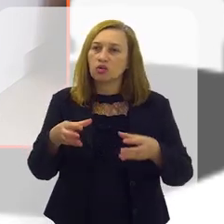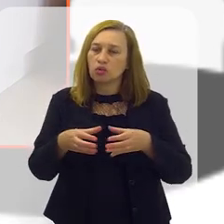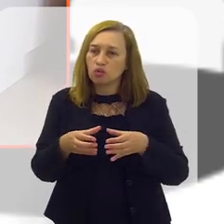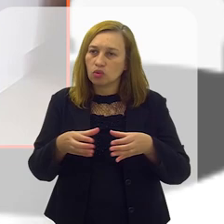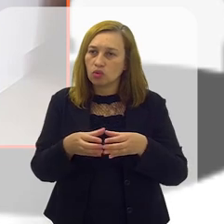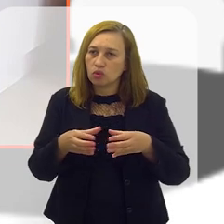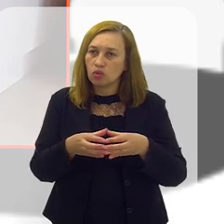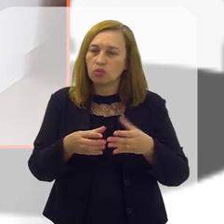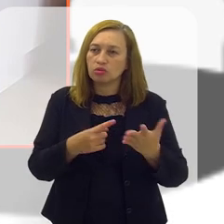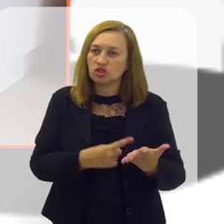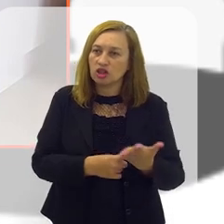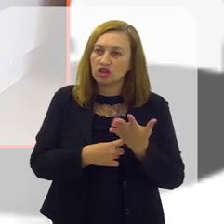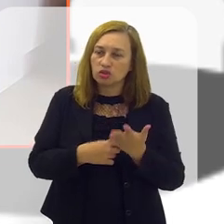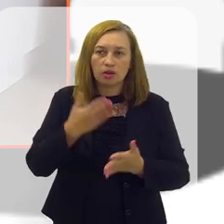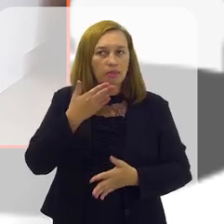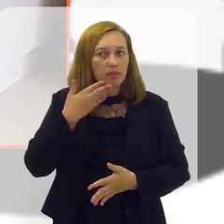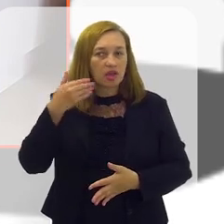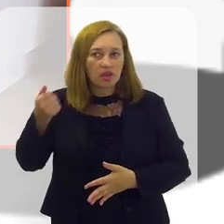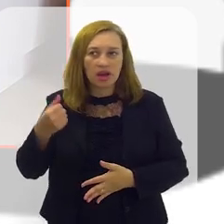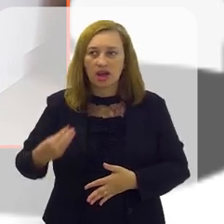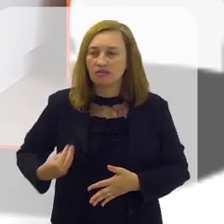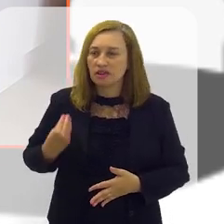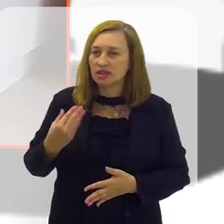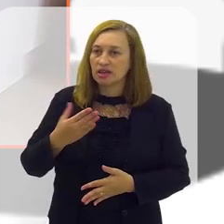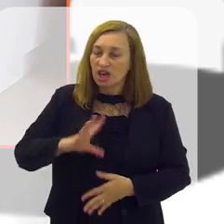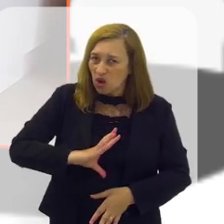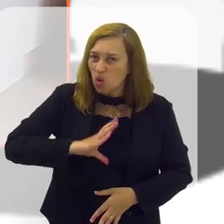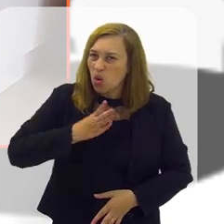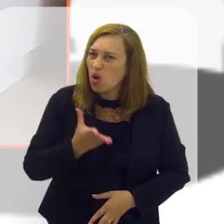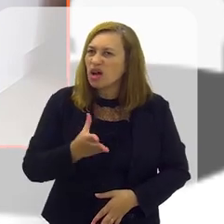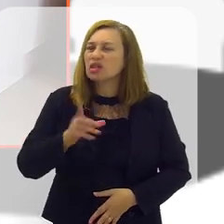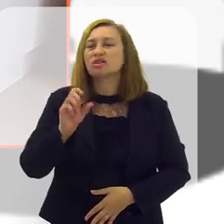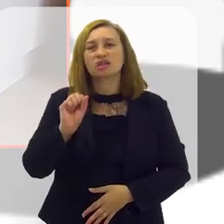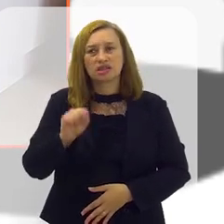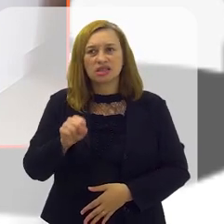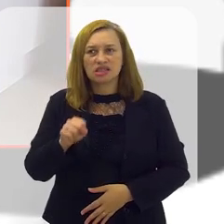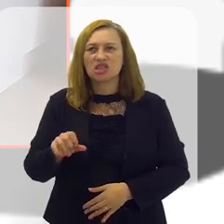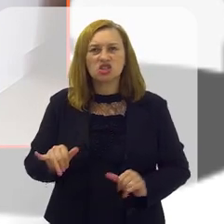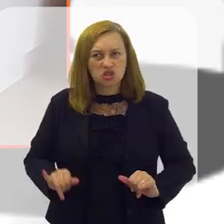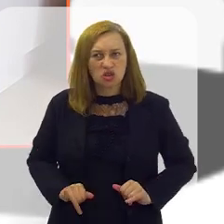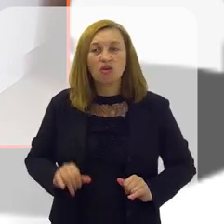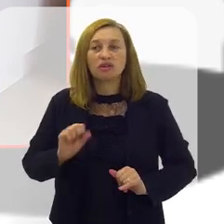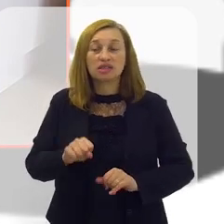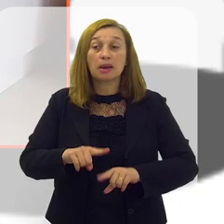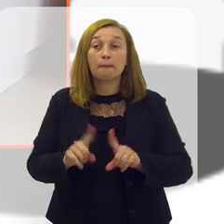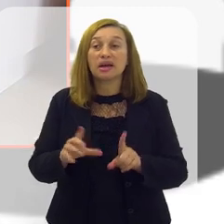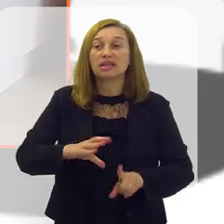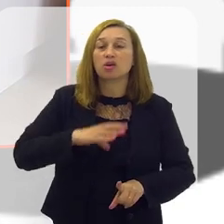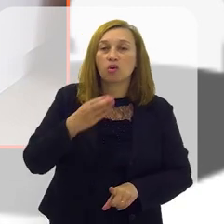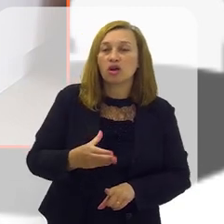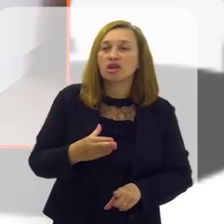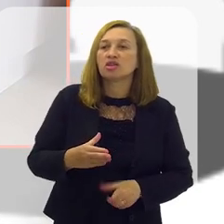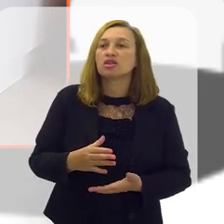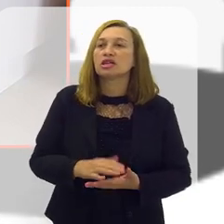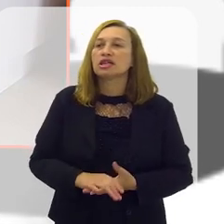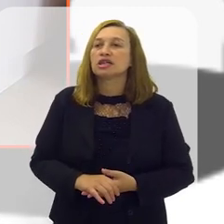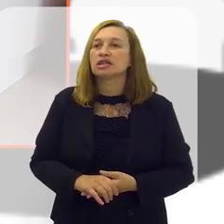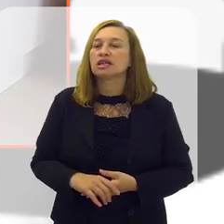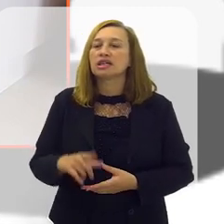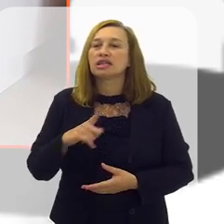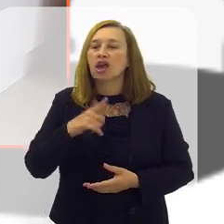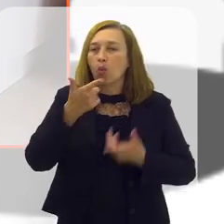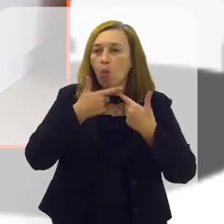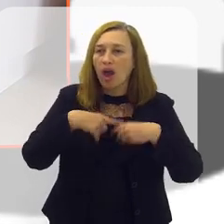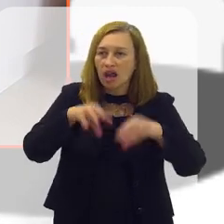que eu quero mudar minha vida para melhor. Ela é muito corajosa. Ela é sofrida, mas ela é muito corajosa. E